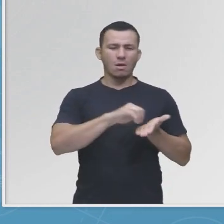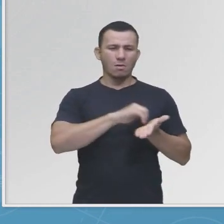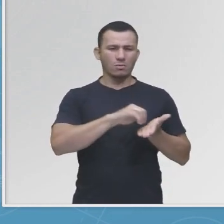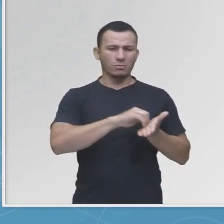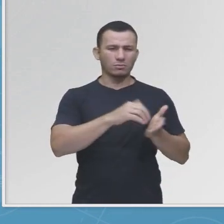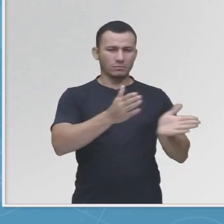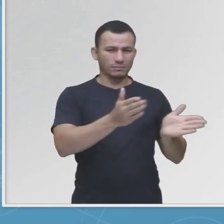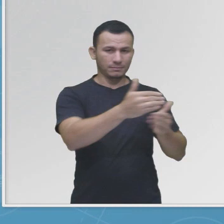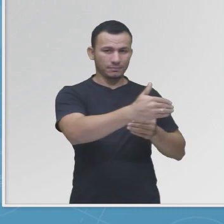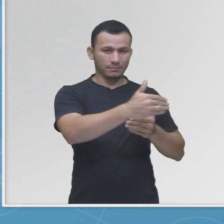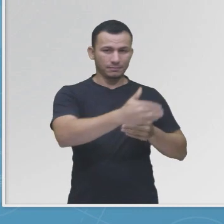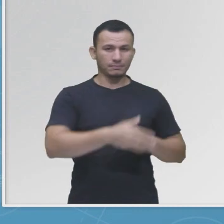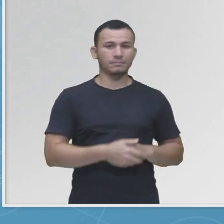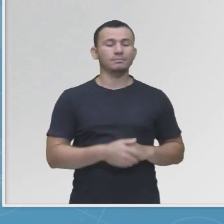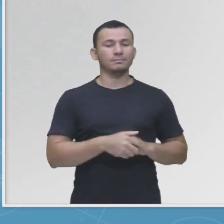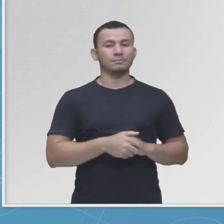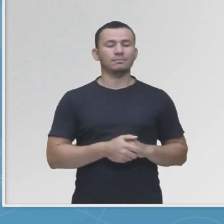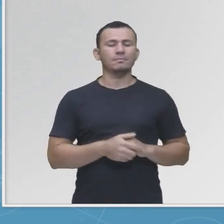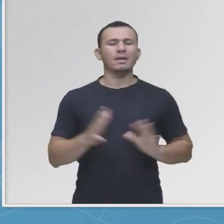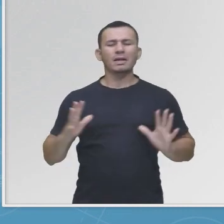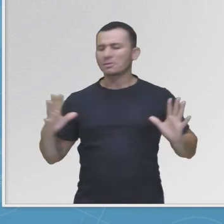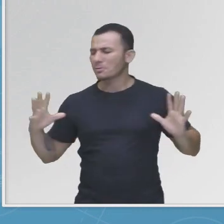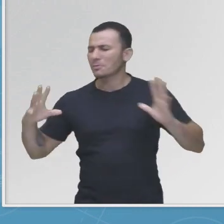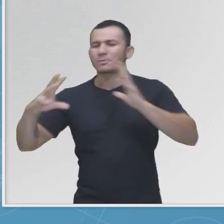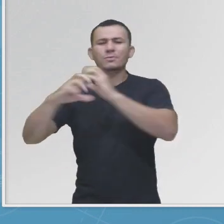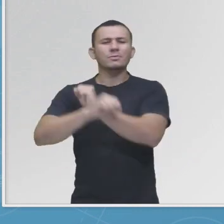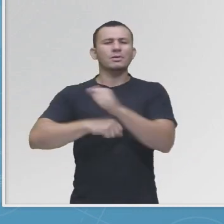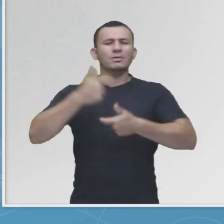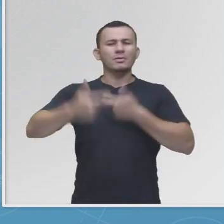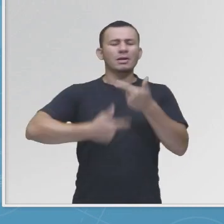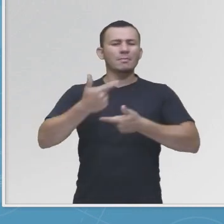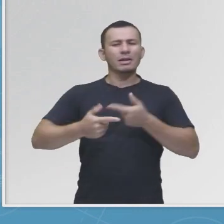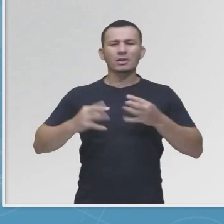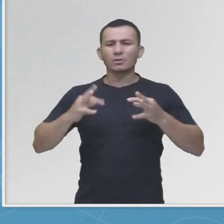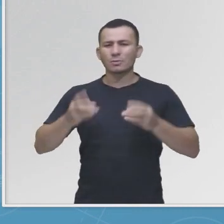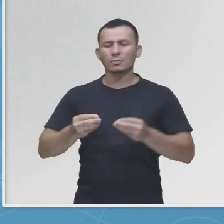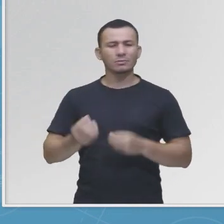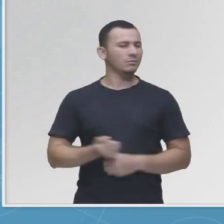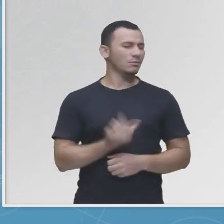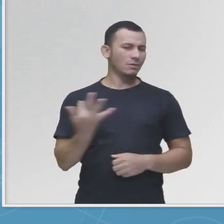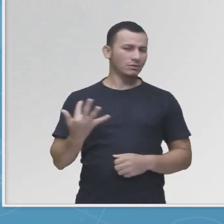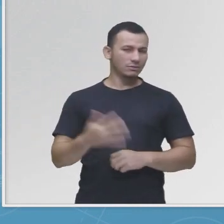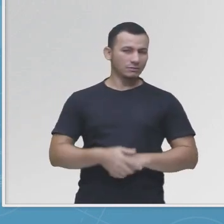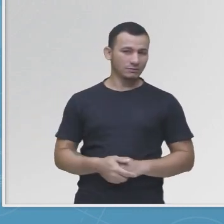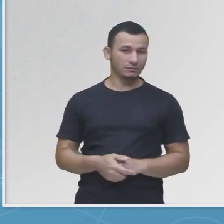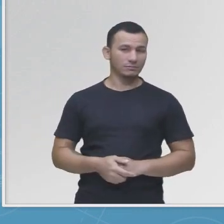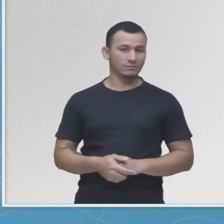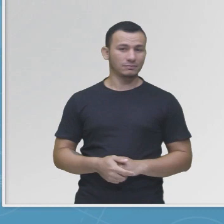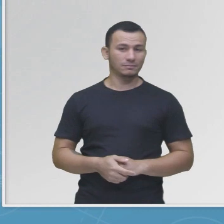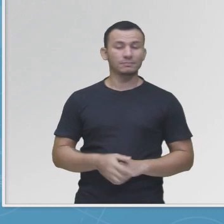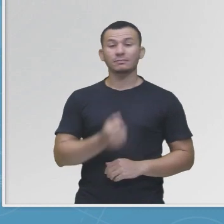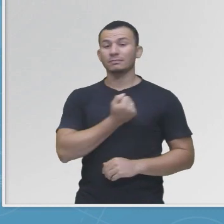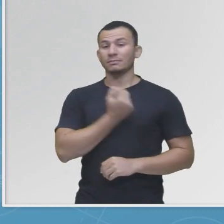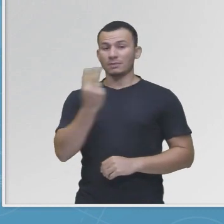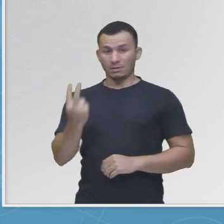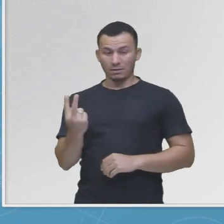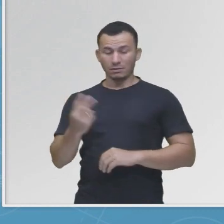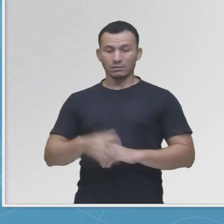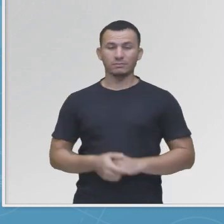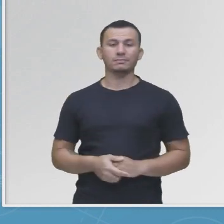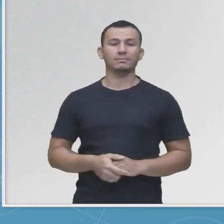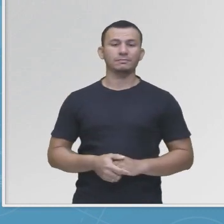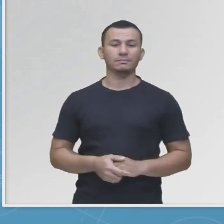Quantas pessoas trabalham ao todo nessa empresa? Essa é a nossa primeira questão. Na segunda questão, nós